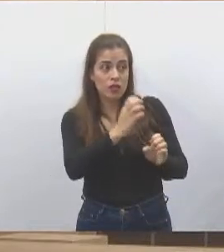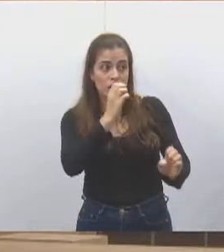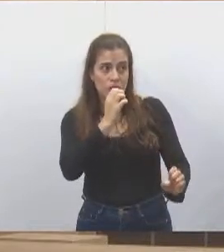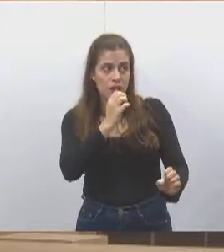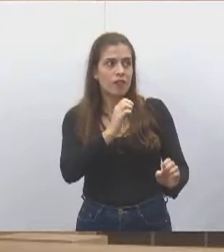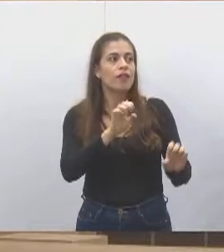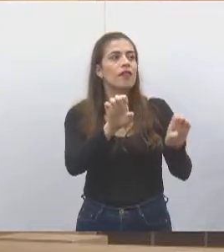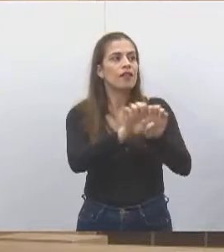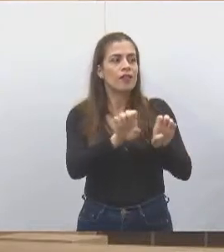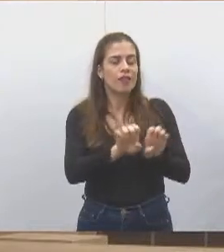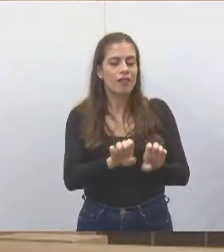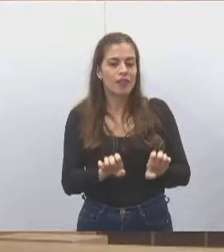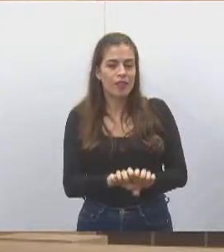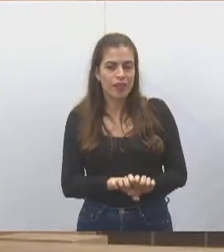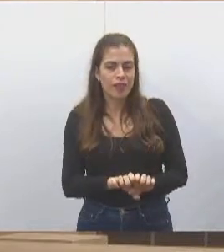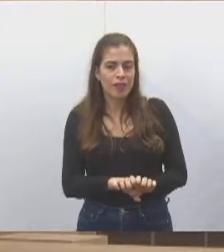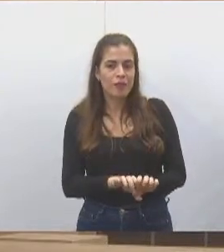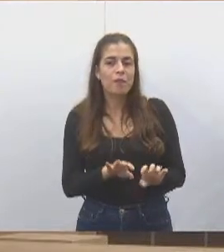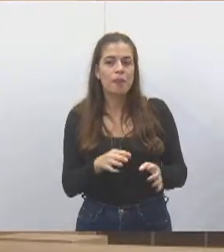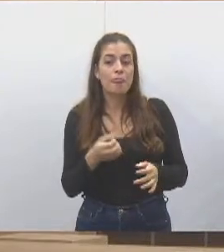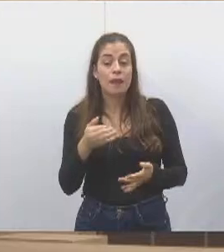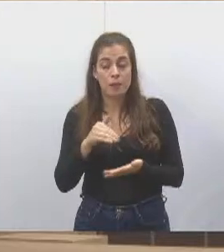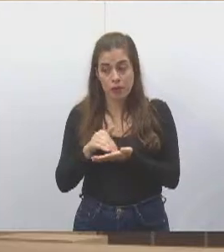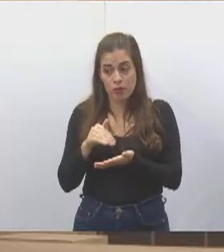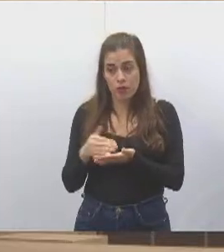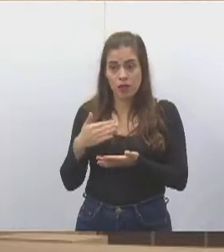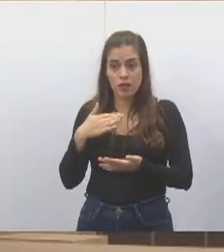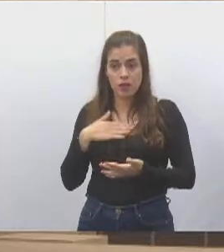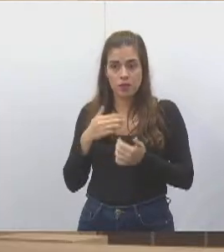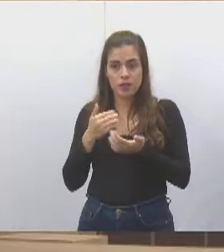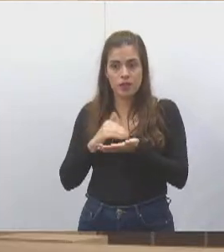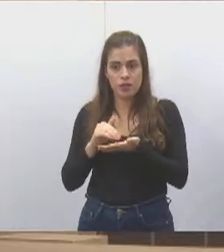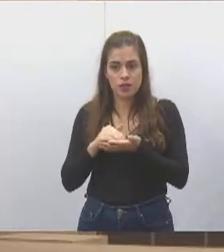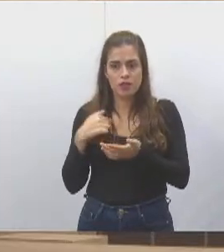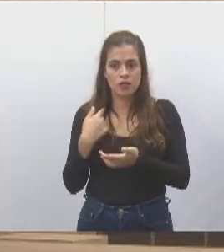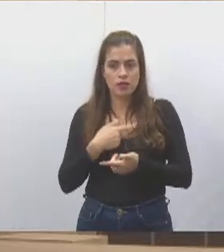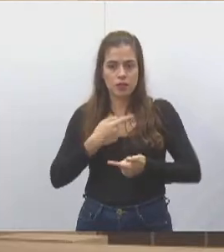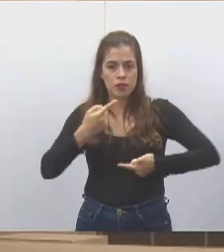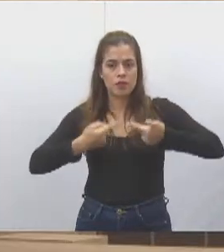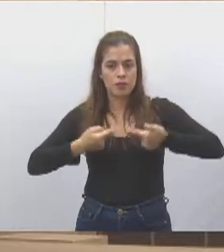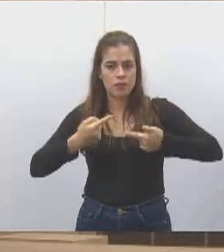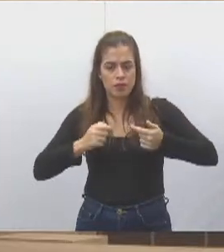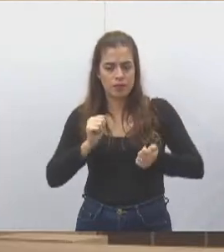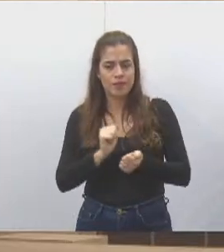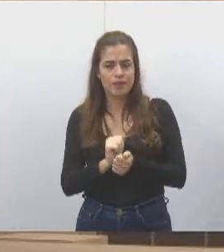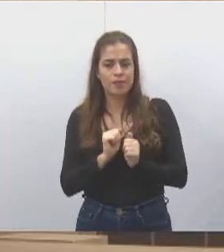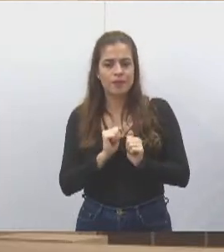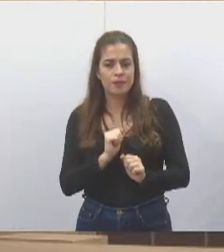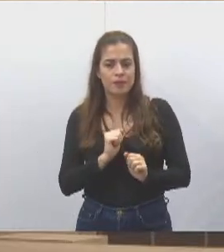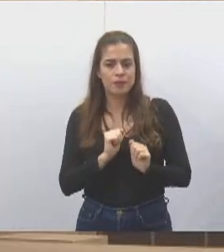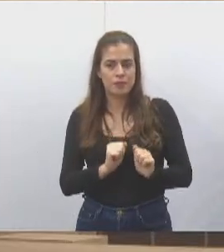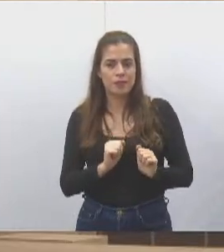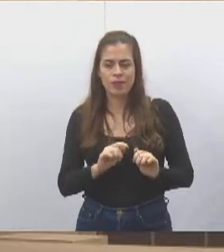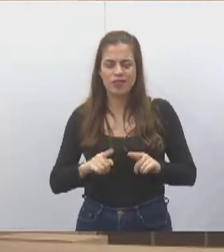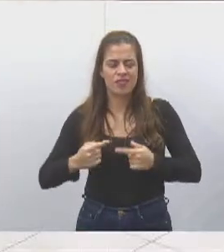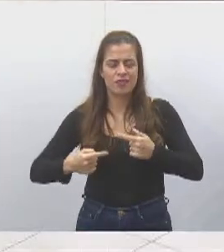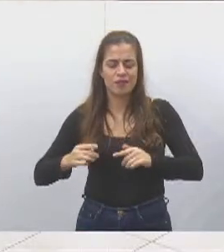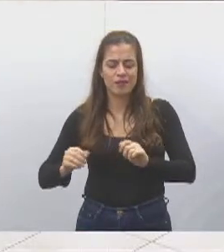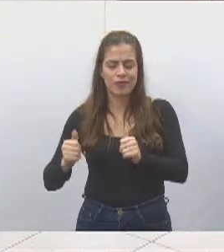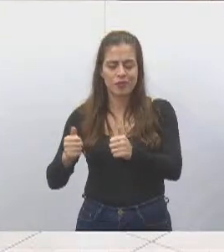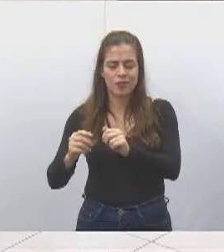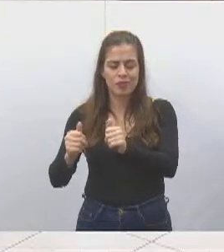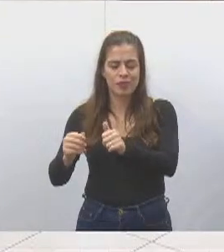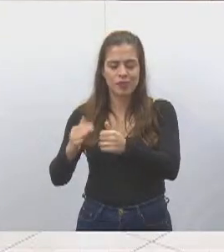infraestrutura. Se você perguntar algo da minha secretaria, aí sim a gente pode discutir. Tá bom? Tá bom. Não vou virar debate aqui, mas tá bom.